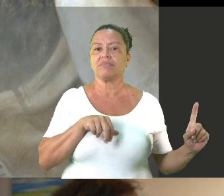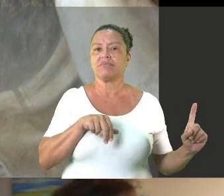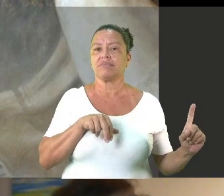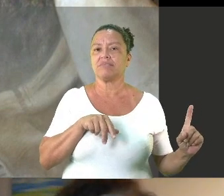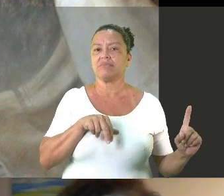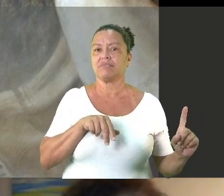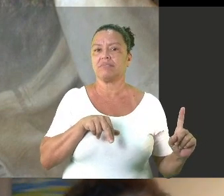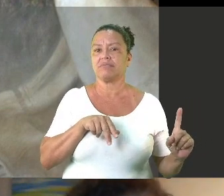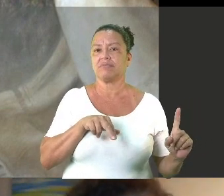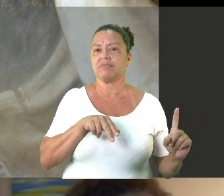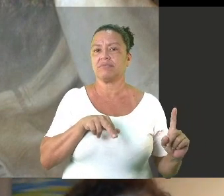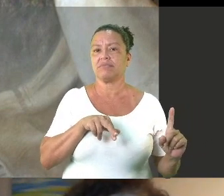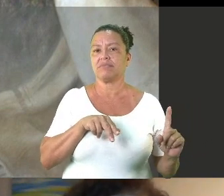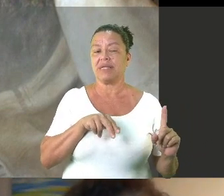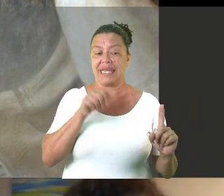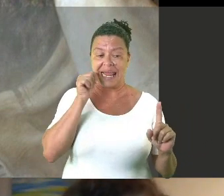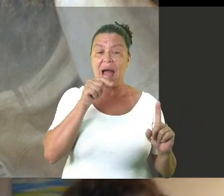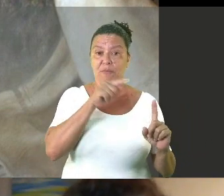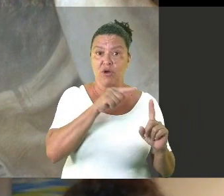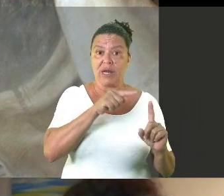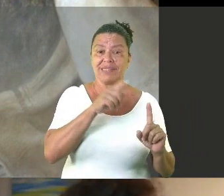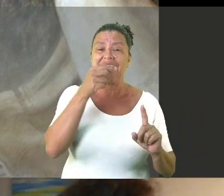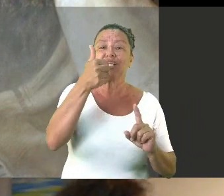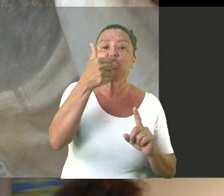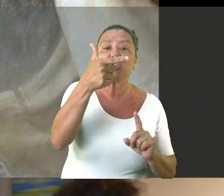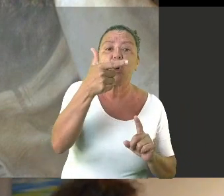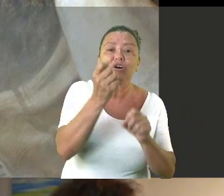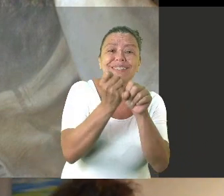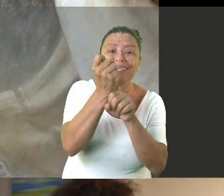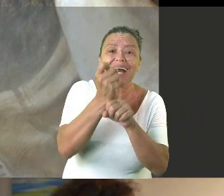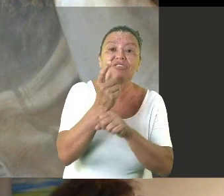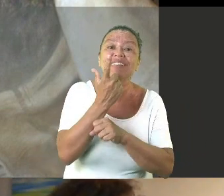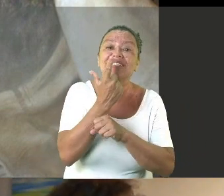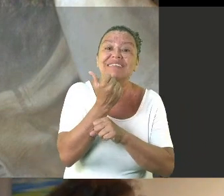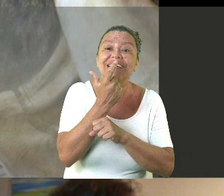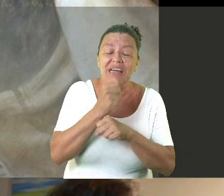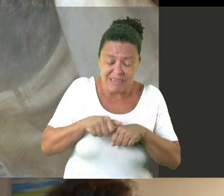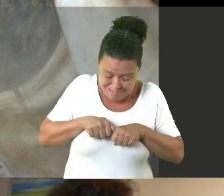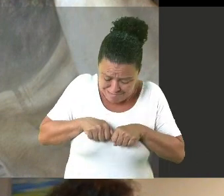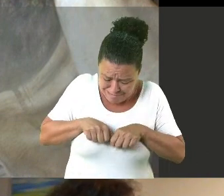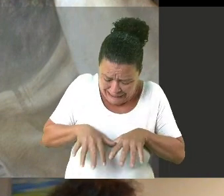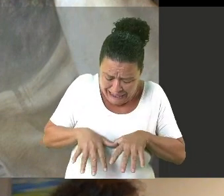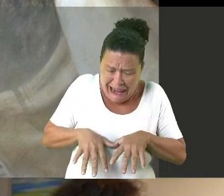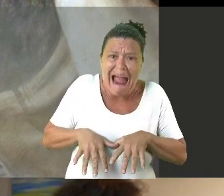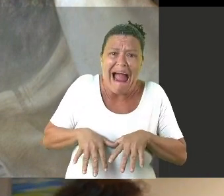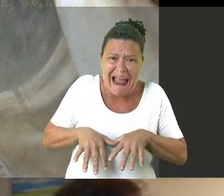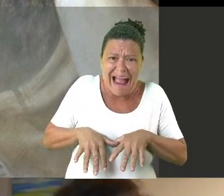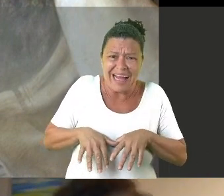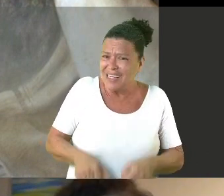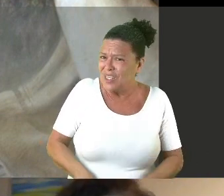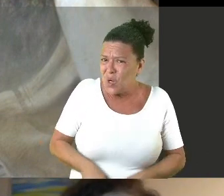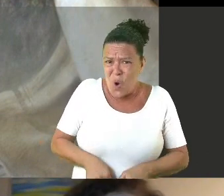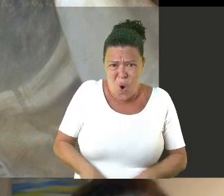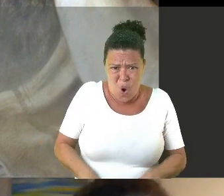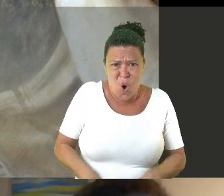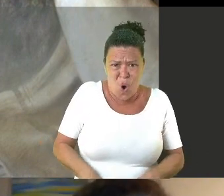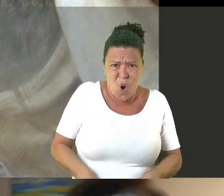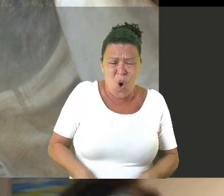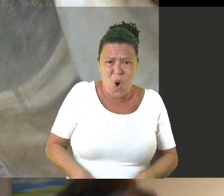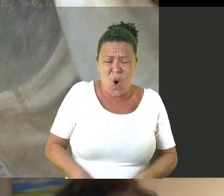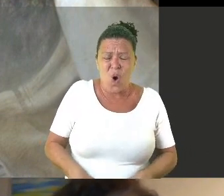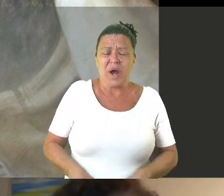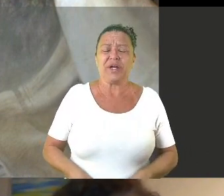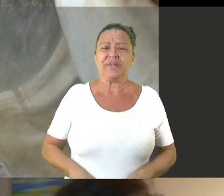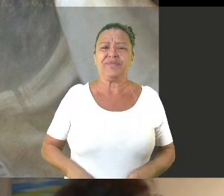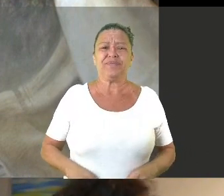um fluxo de sangue há 12 anos, que muito havia padecido sob os cuidados